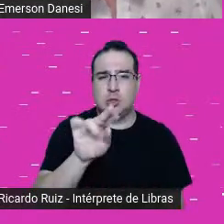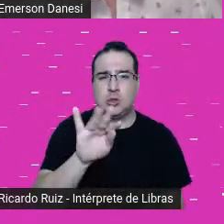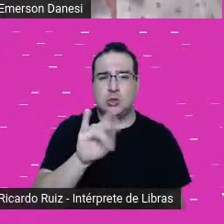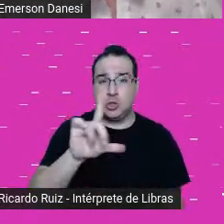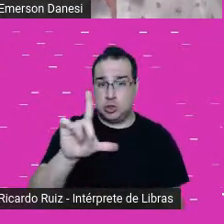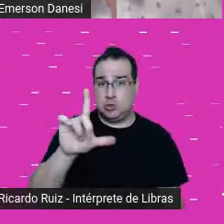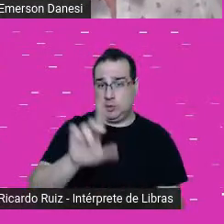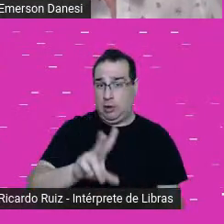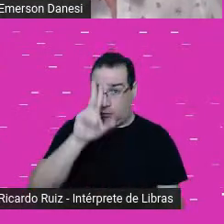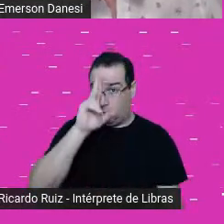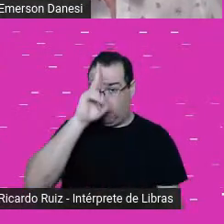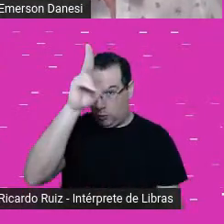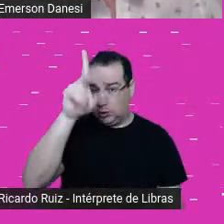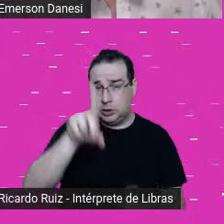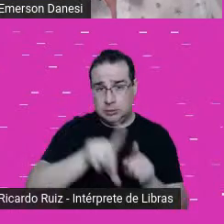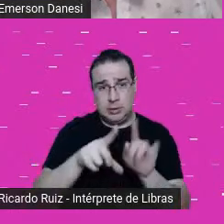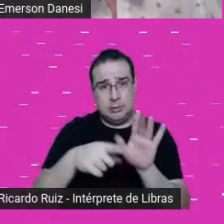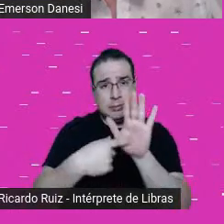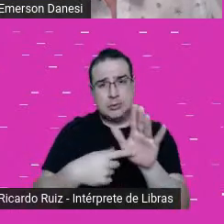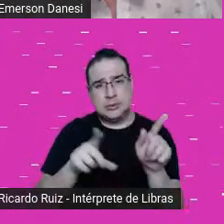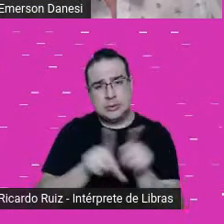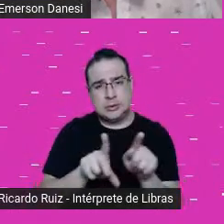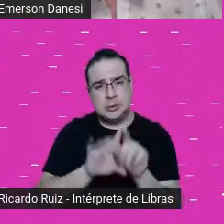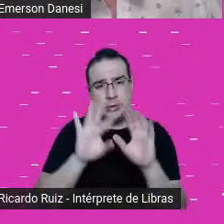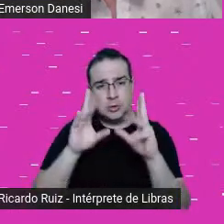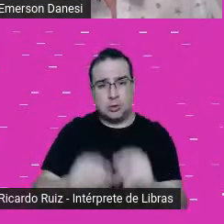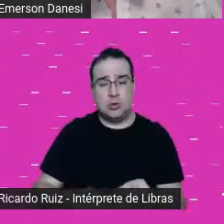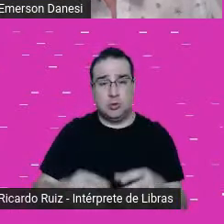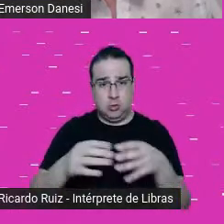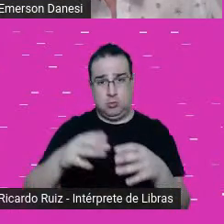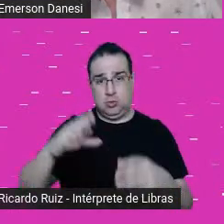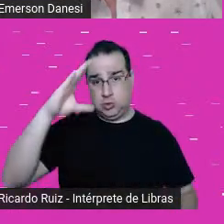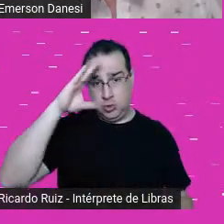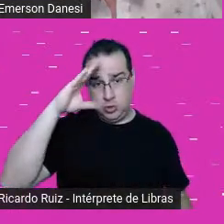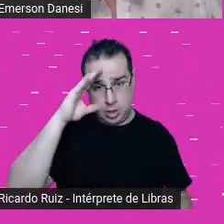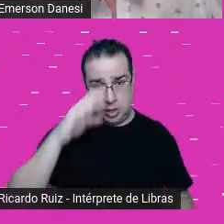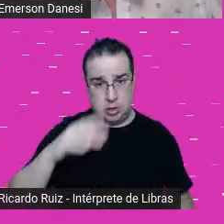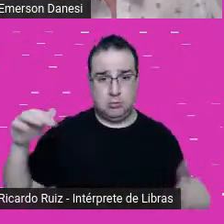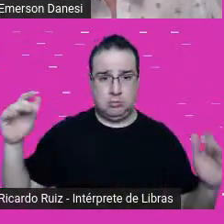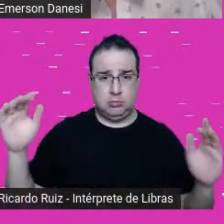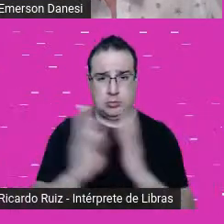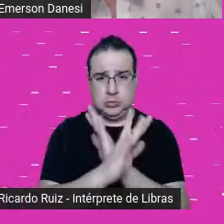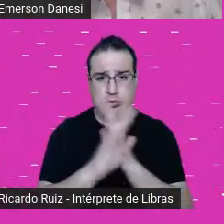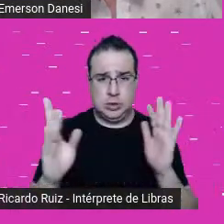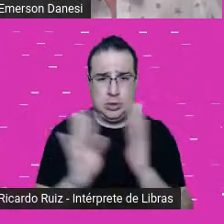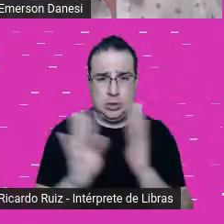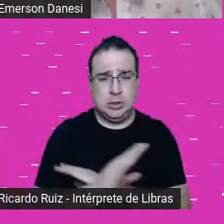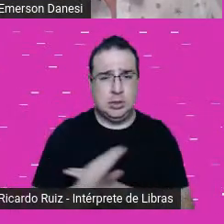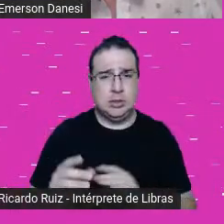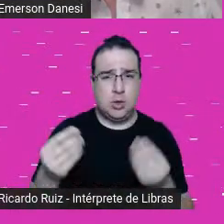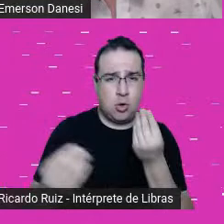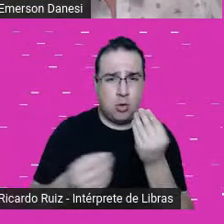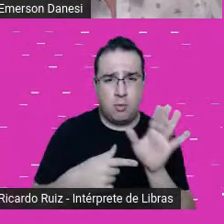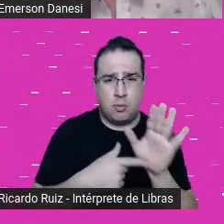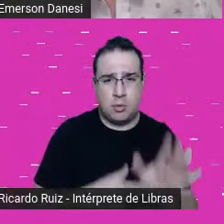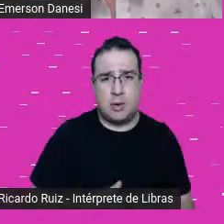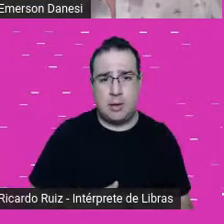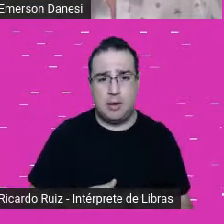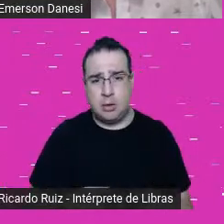Então, como você falou, os soldados, eles passavam, às vezes não tinha nem... Era entre cenas, eles passavam só carregando